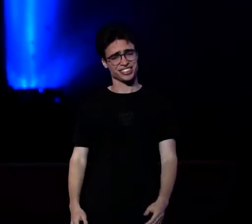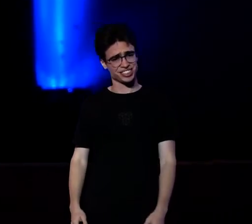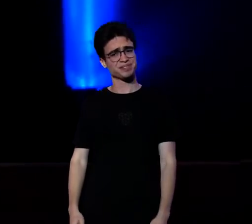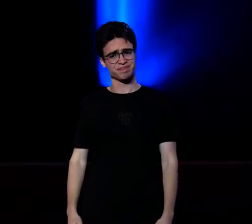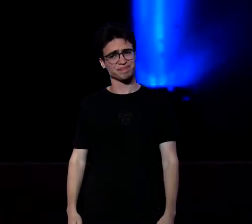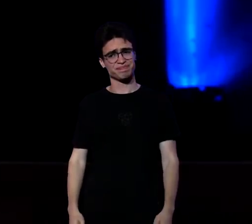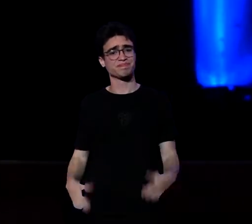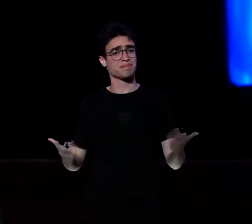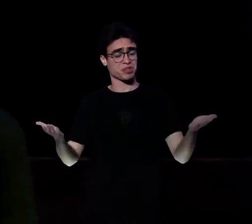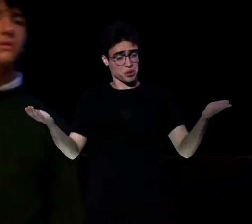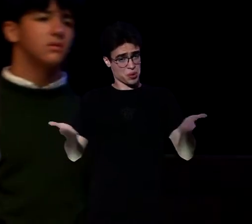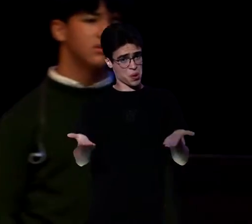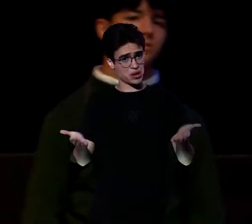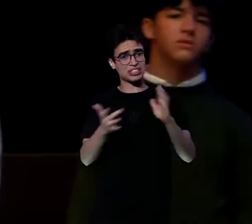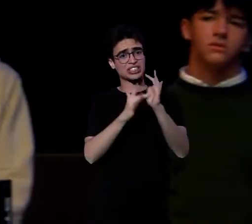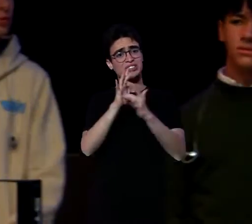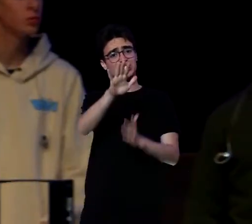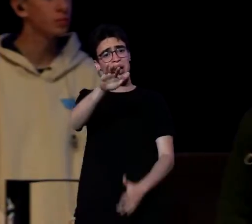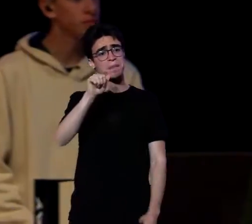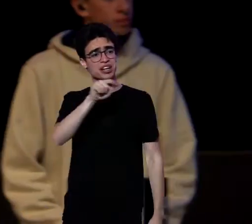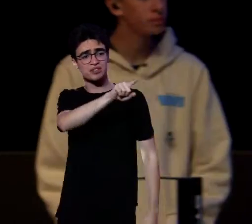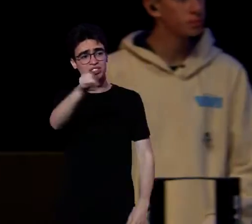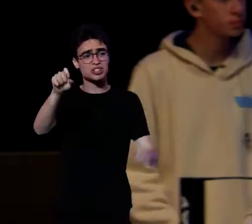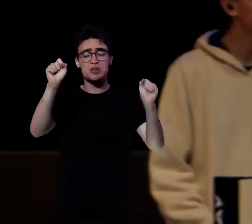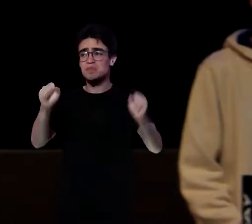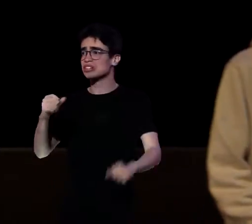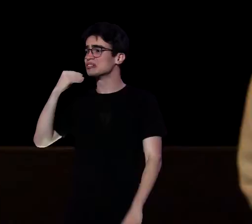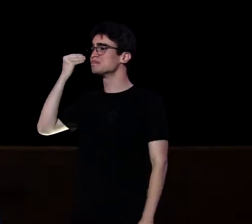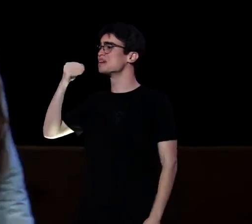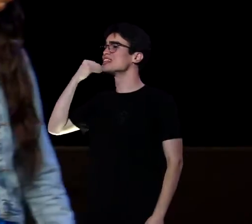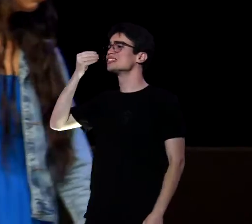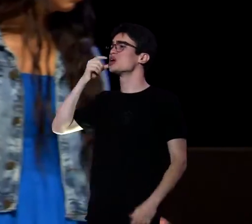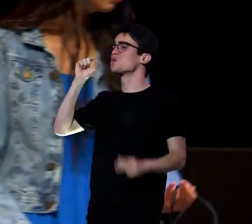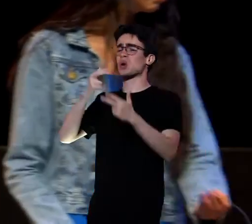Hoje Jesus está te convidando para viver coisas maiores na presença dEle.